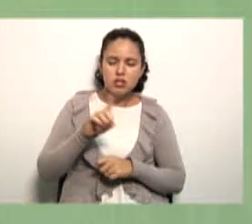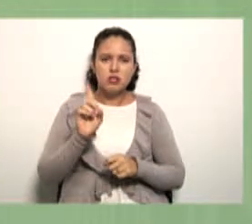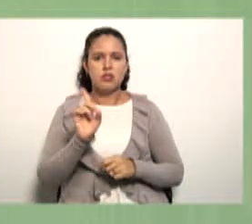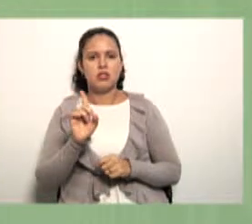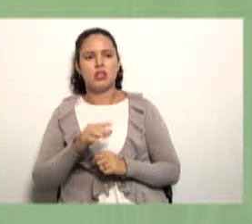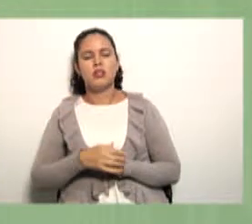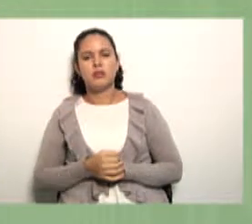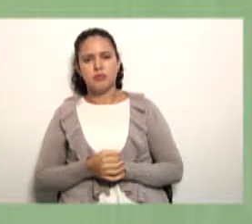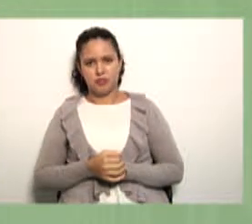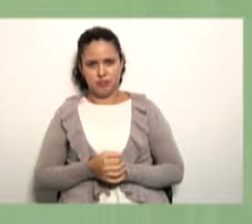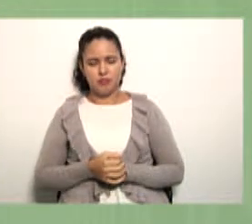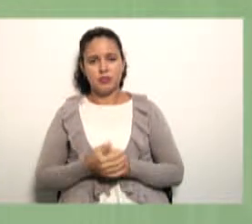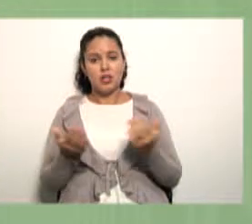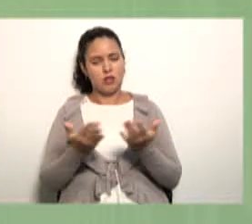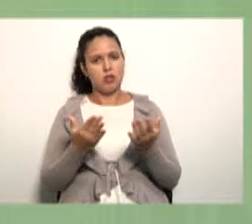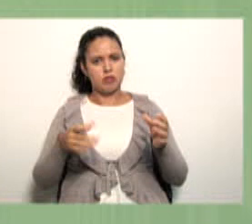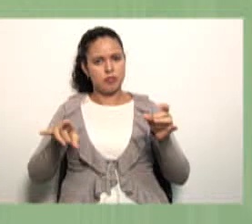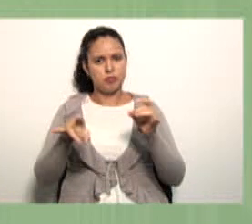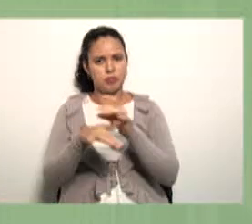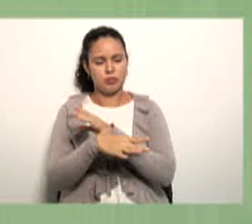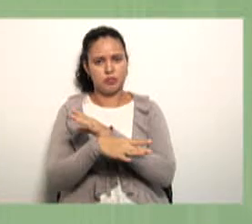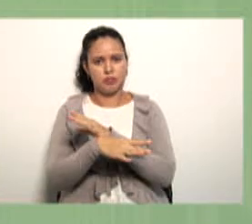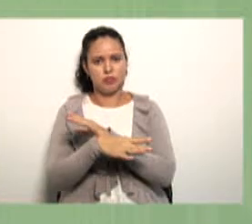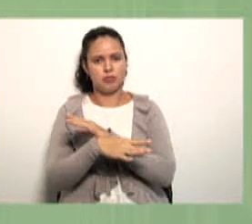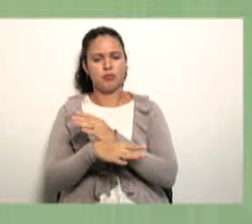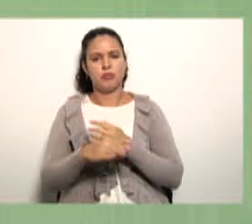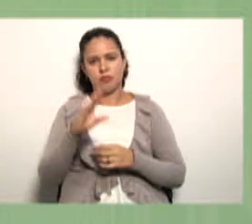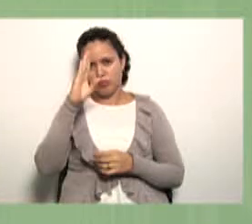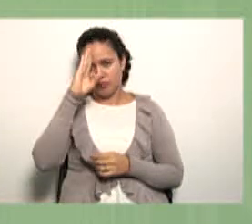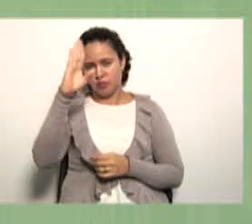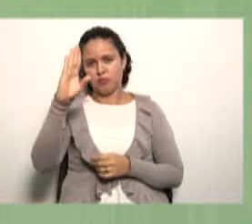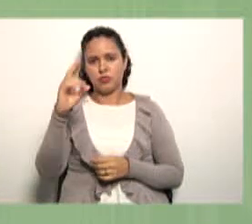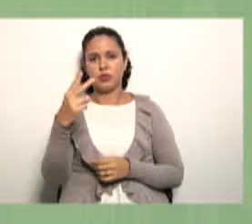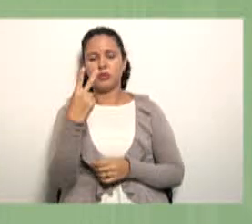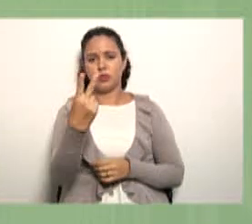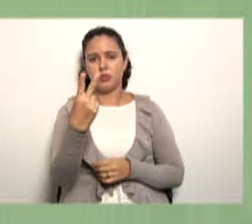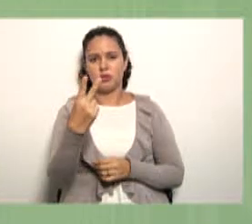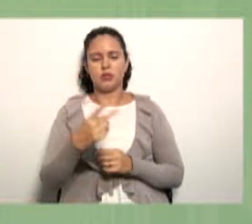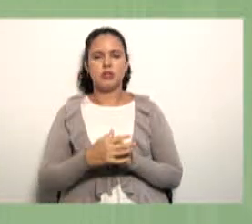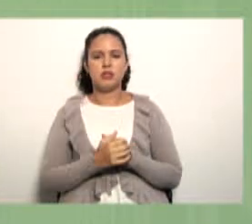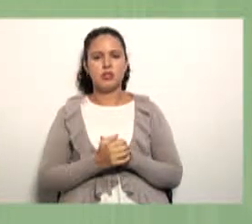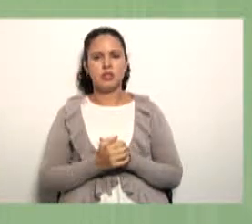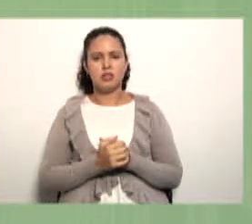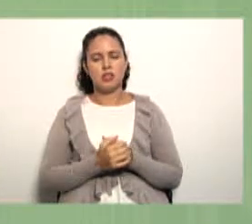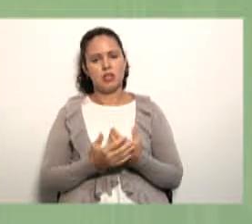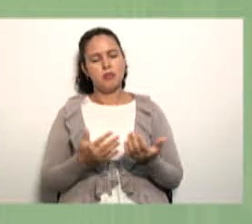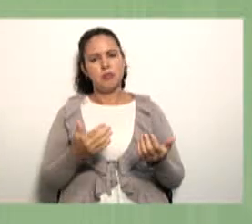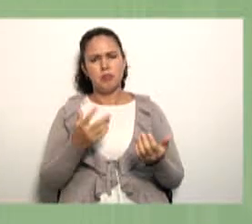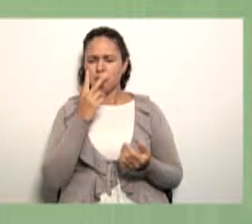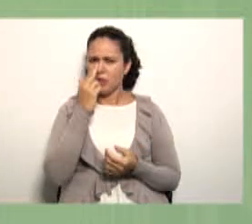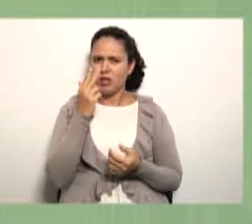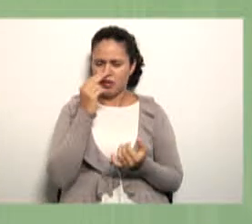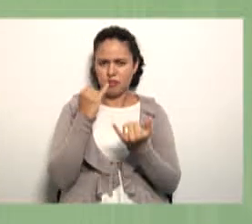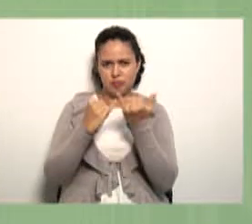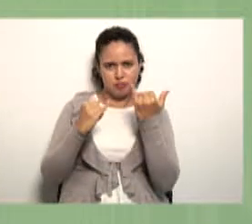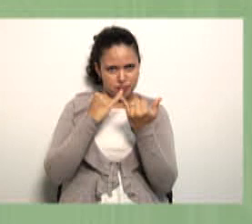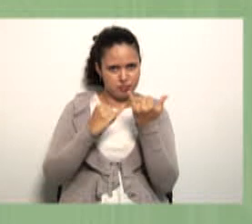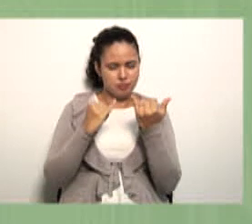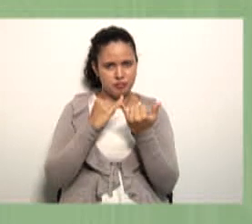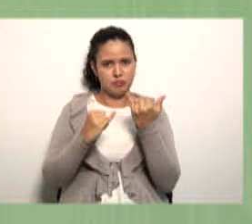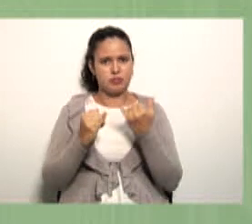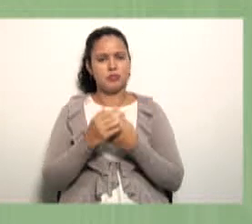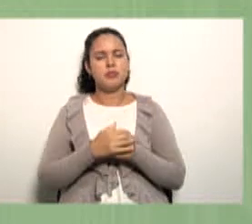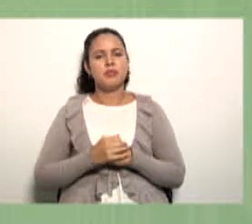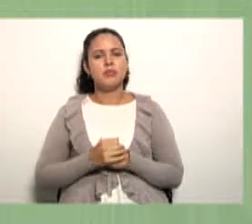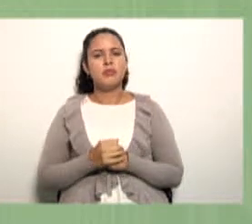Concluindo o princípio 1, a gente começa a falar do princípio número 2. O princípio número 2 é muito próximo de trade-off, ele vai falar do custo de